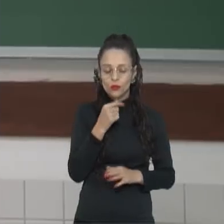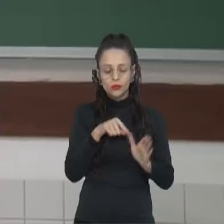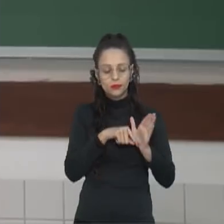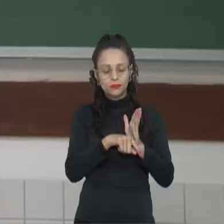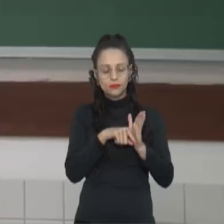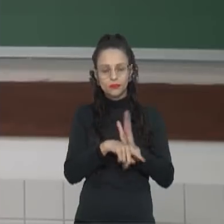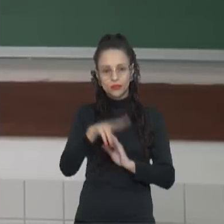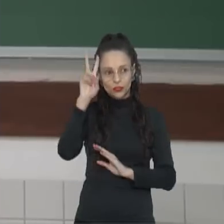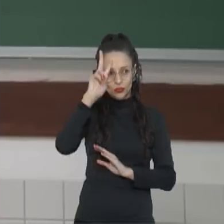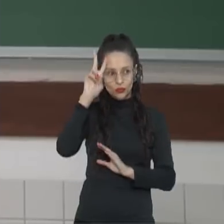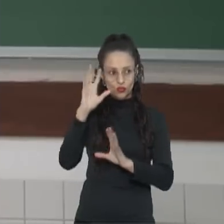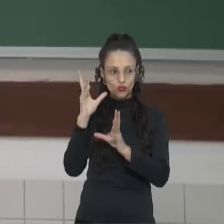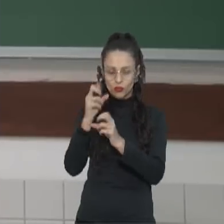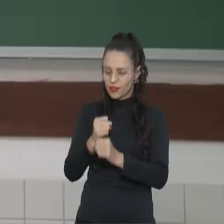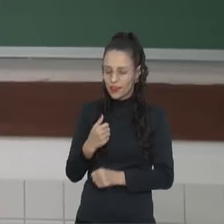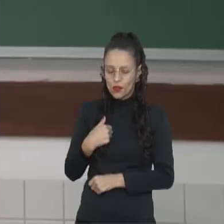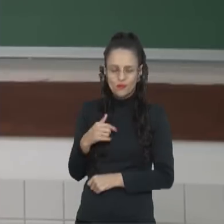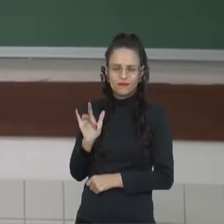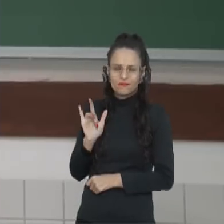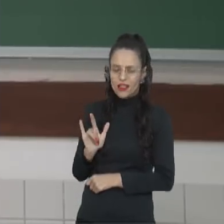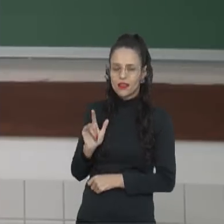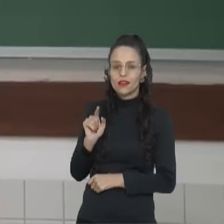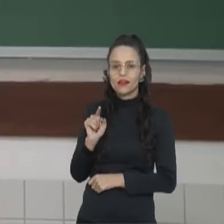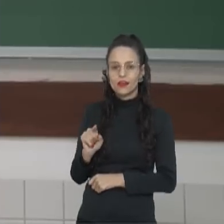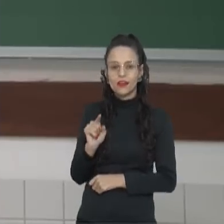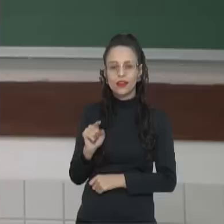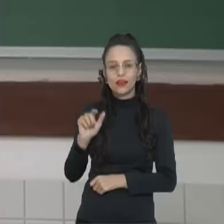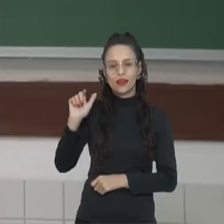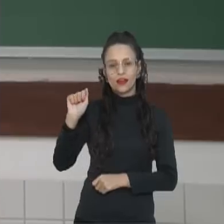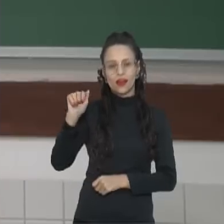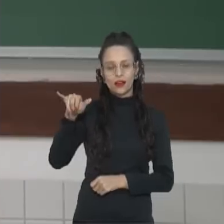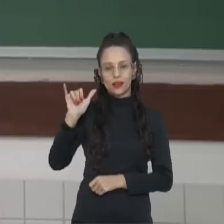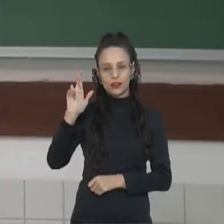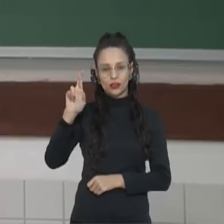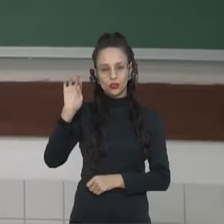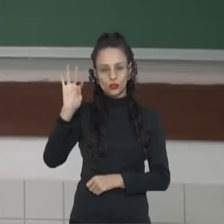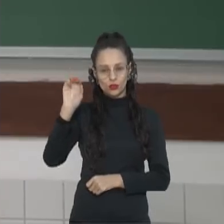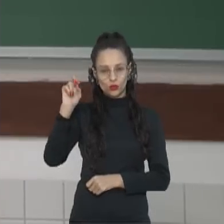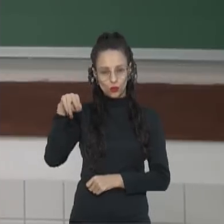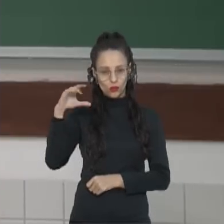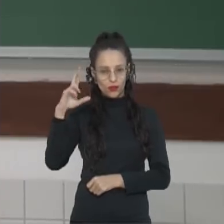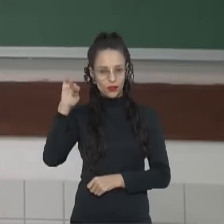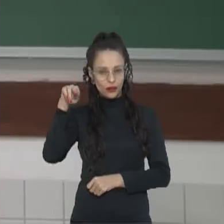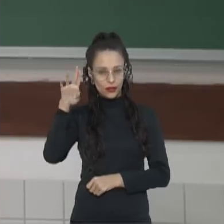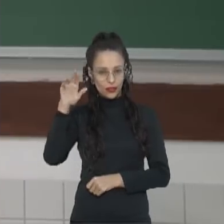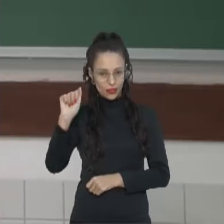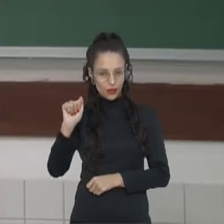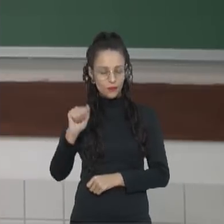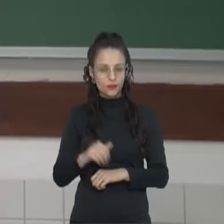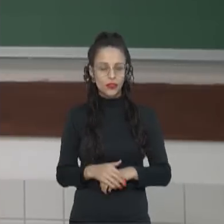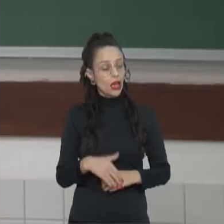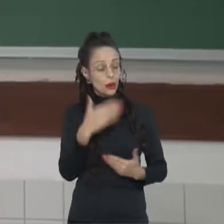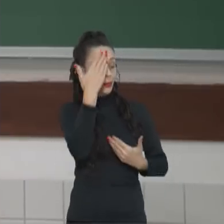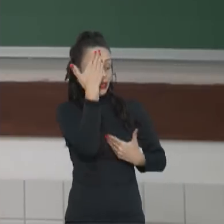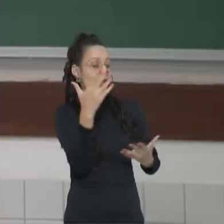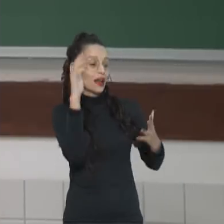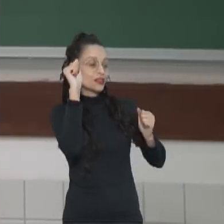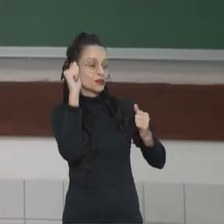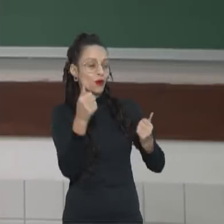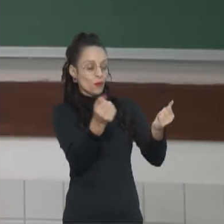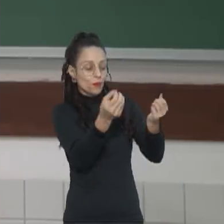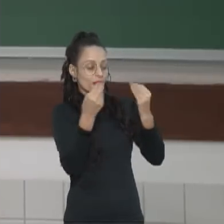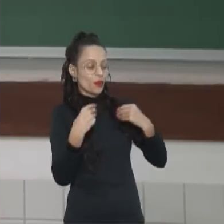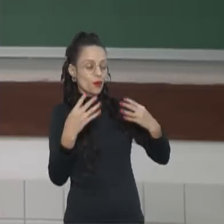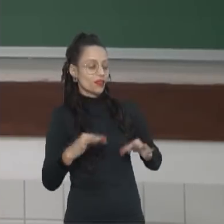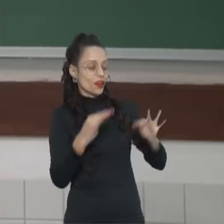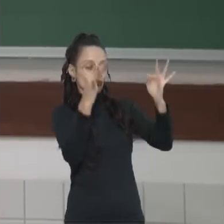historiador, eu sou super fã dele, Ayrton Krenar. Muito obrigado, português e espanhol, vocês trouxeram maravilhas tecnológicas